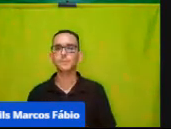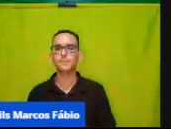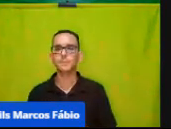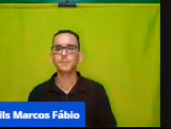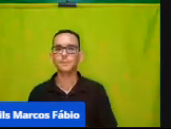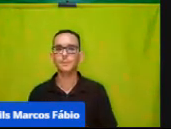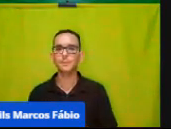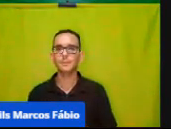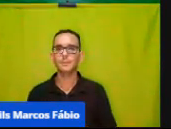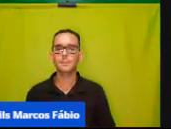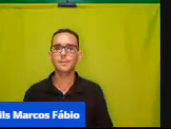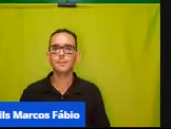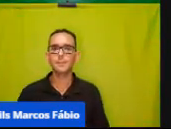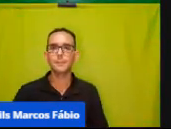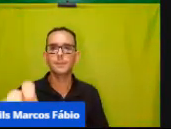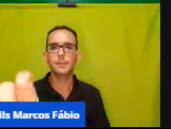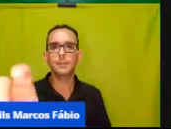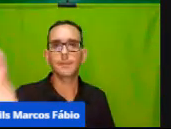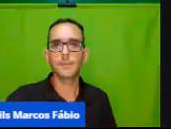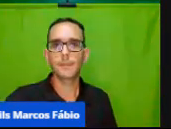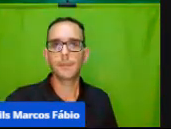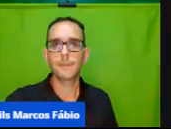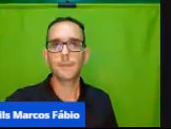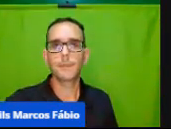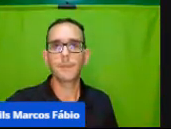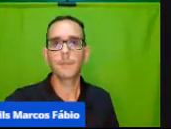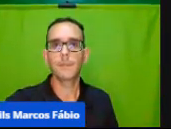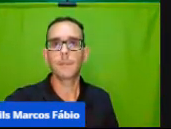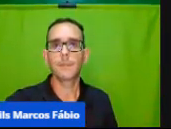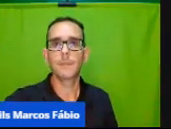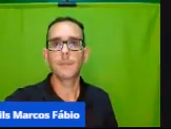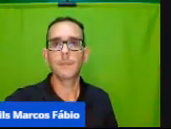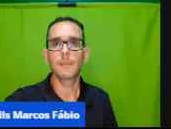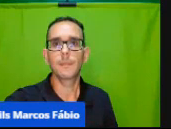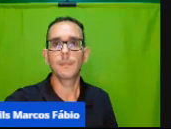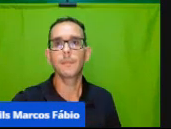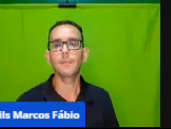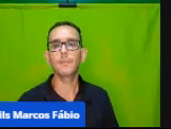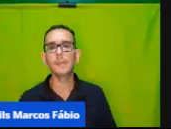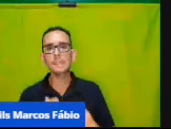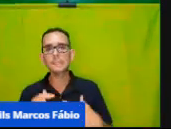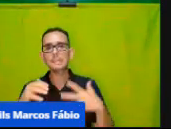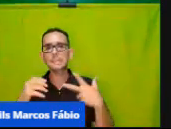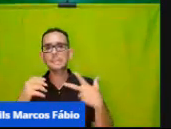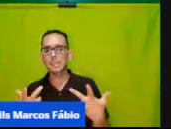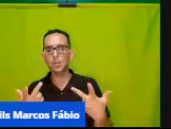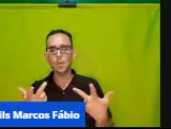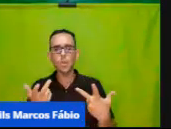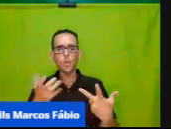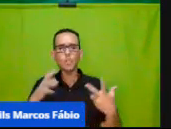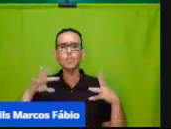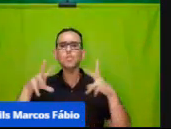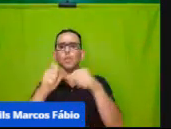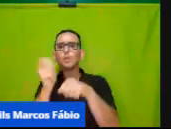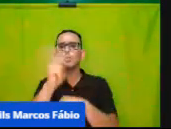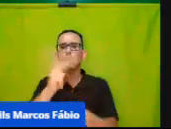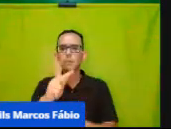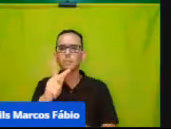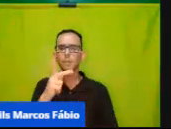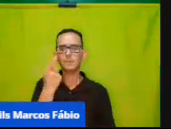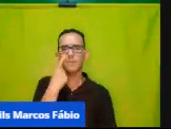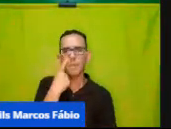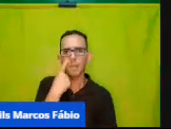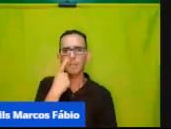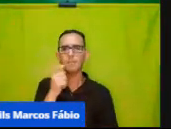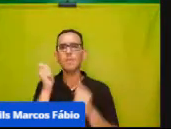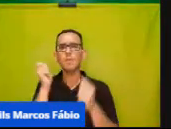já disse muita coisa aí, né? E é isso mesmo. Então, os professores que estão nos escutando, né, podem